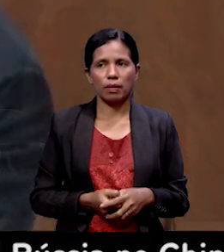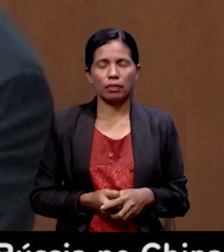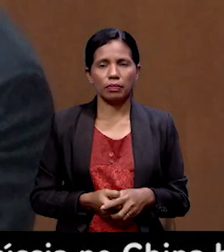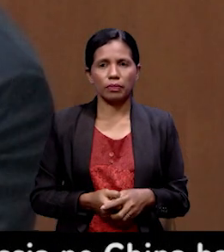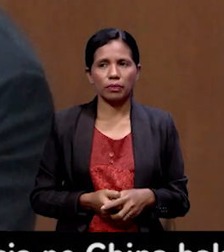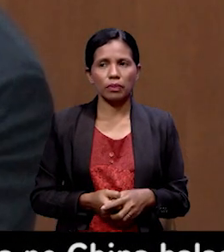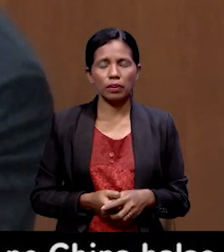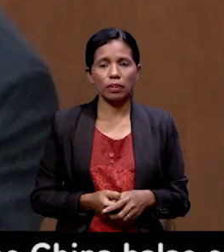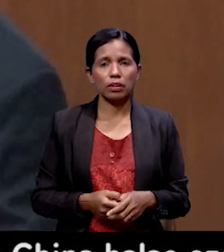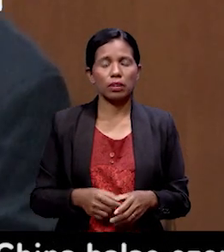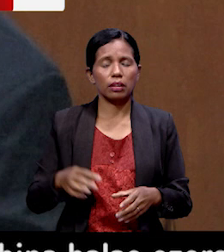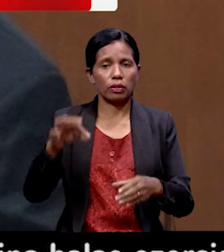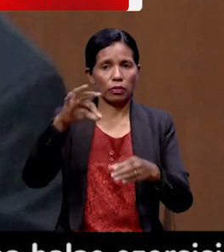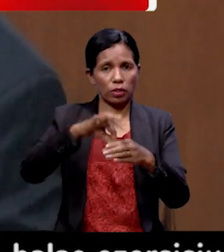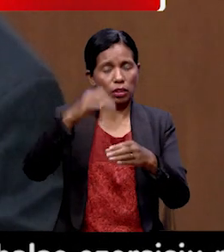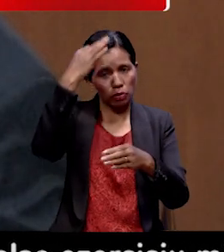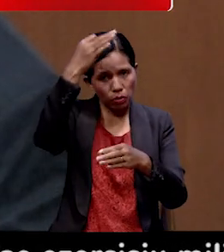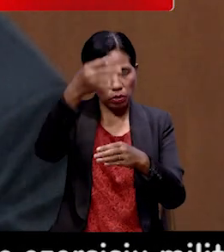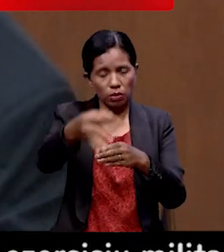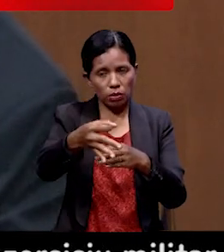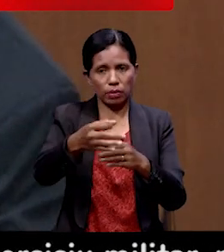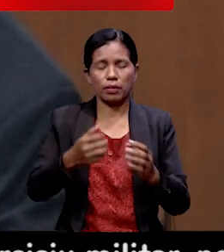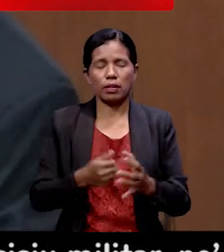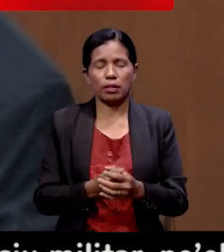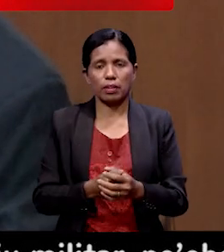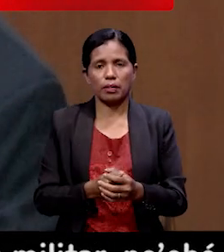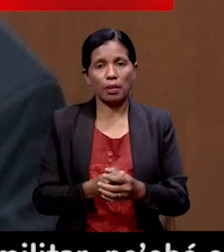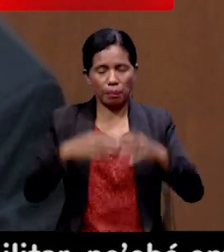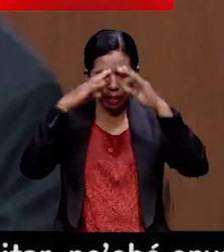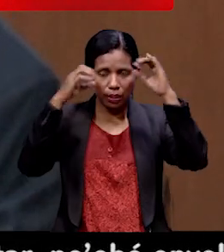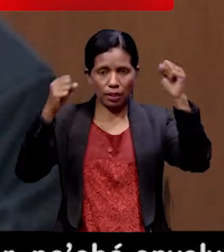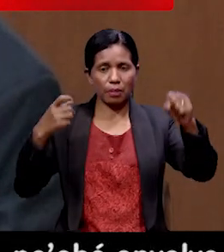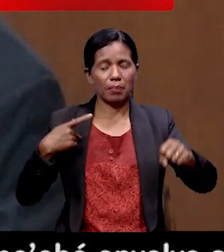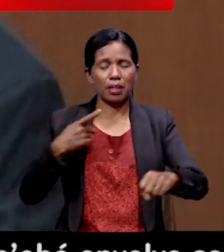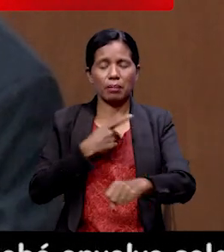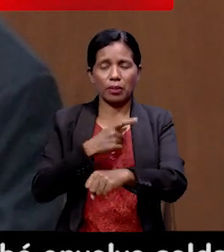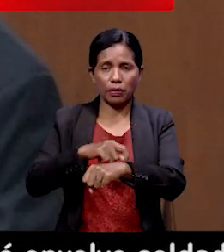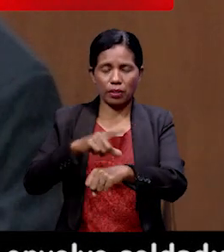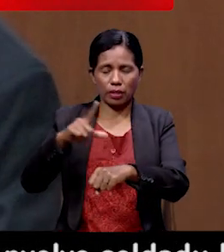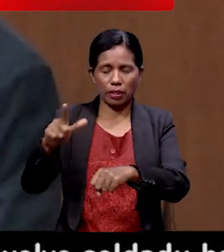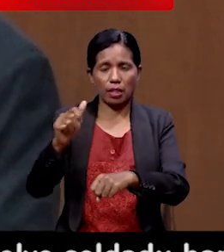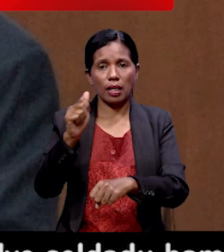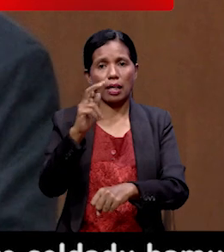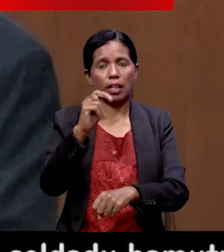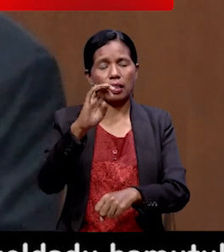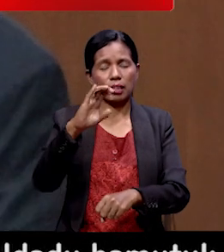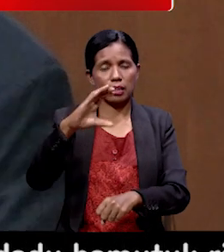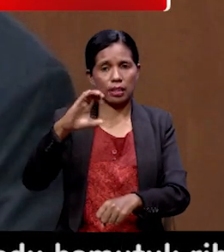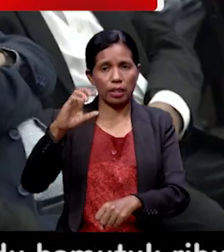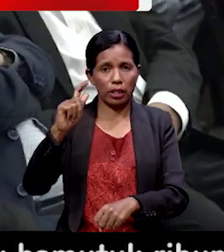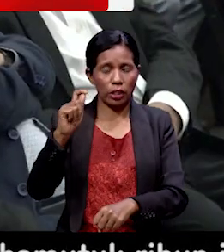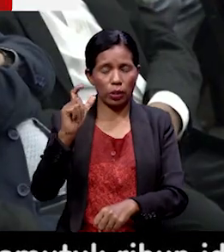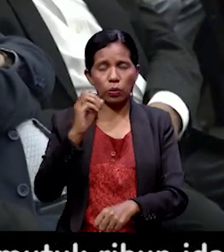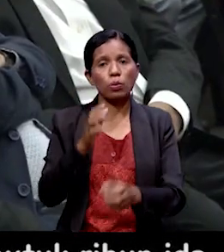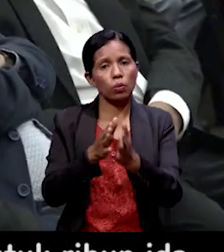Eleição sirenebe se halo, o sineba oin. Presidente do Parlamento Nacional, Aniceto Guterres Lopes, russo, bar